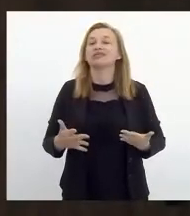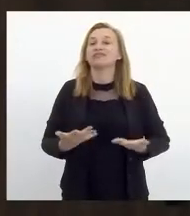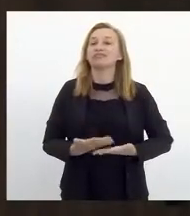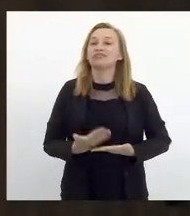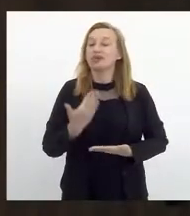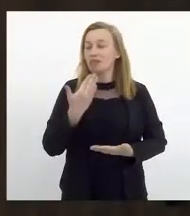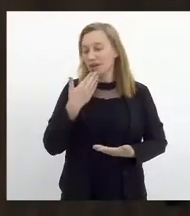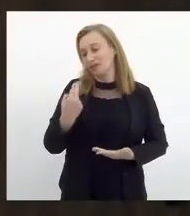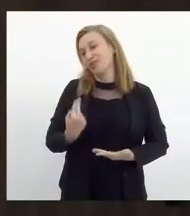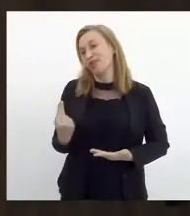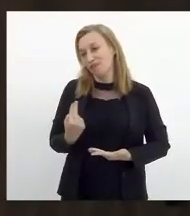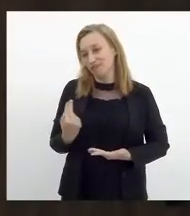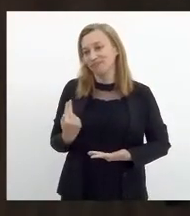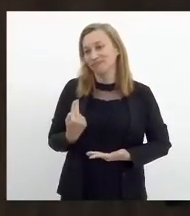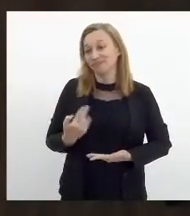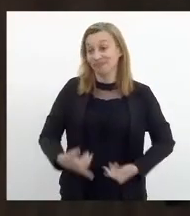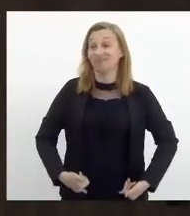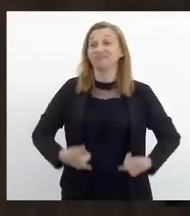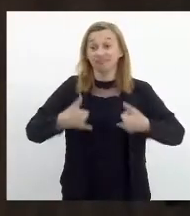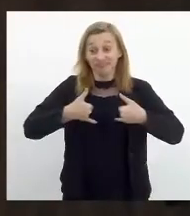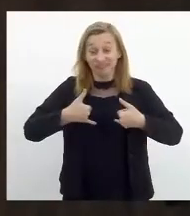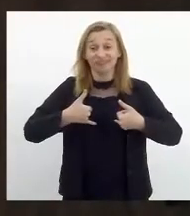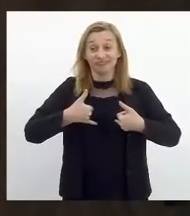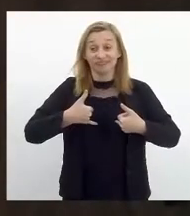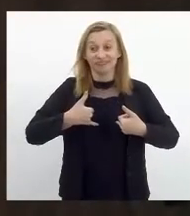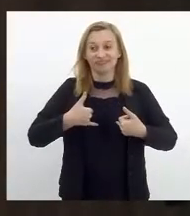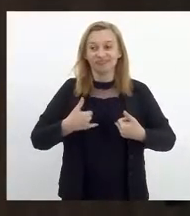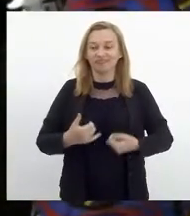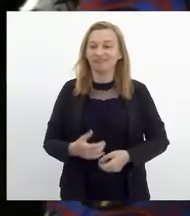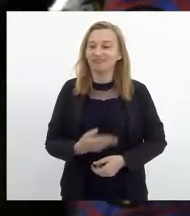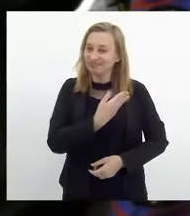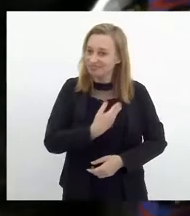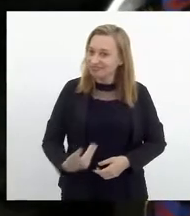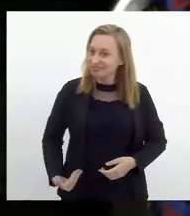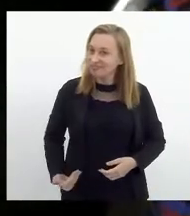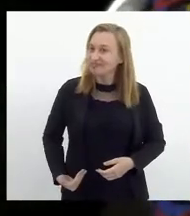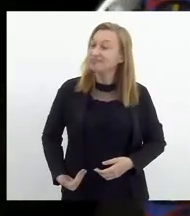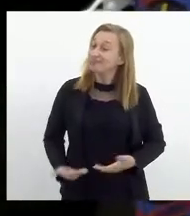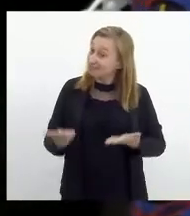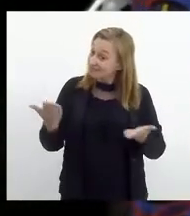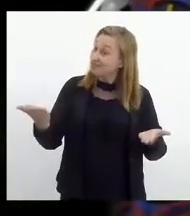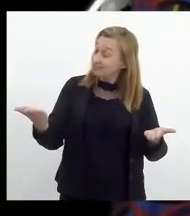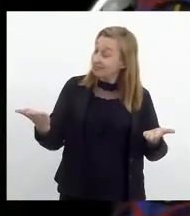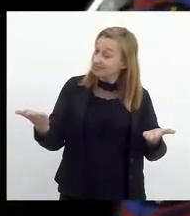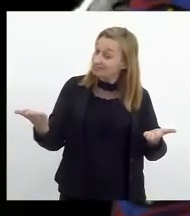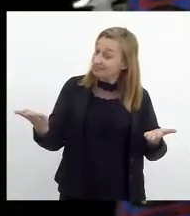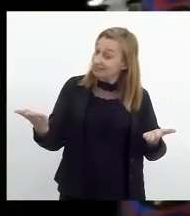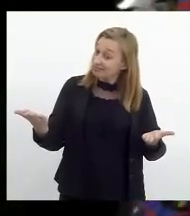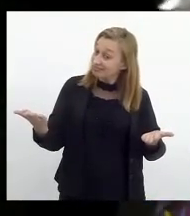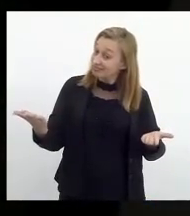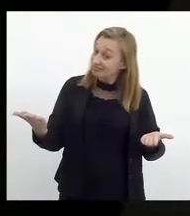Solicito a coautoria com muito orgulho, né, e que o governador sancione